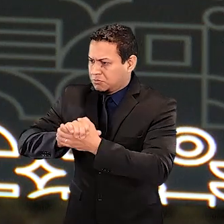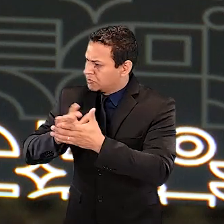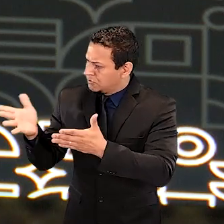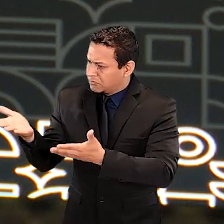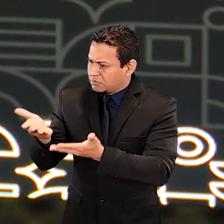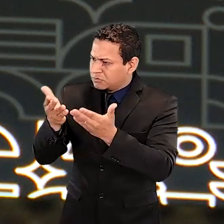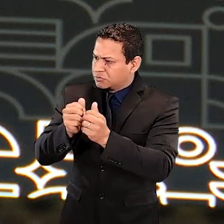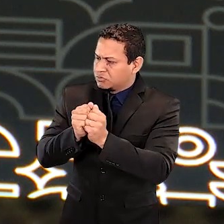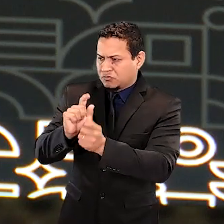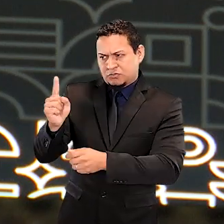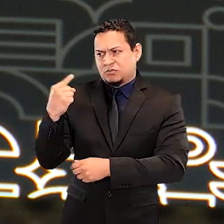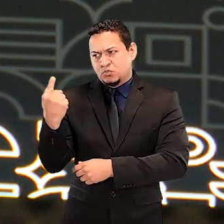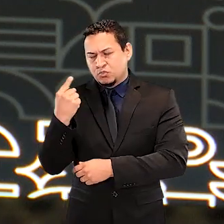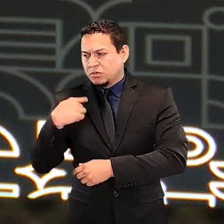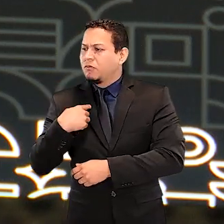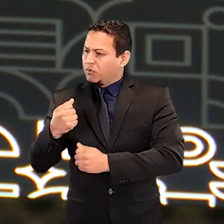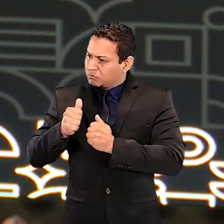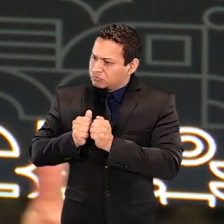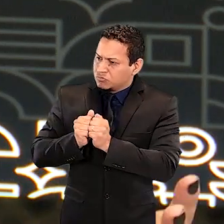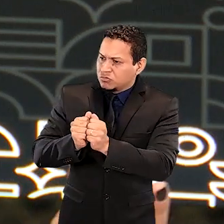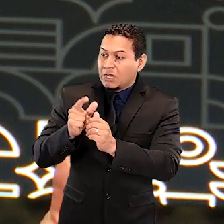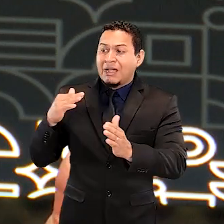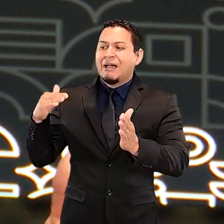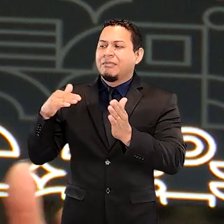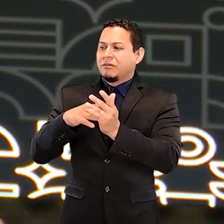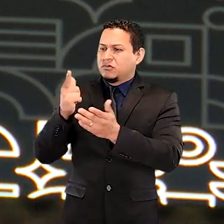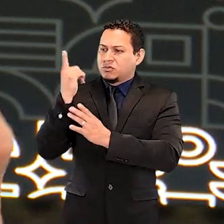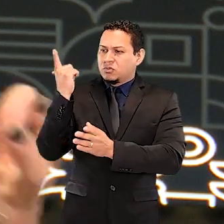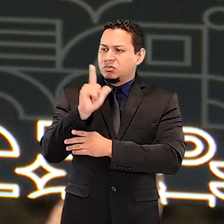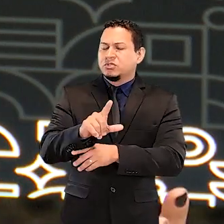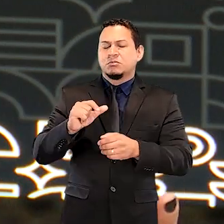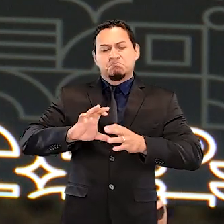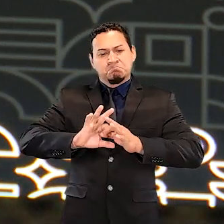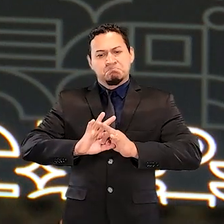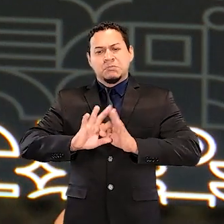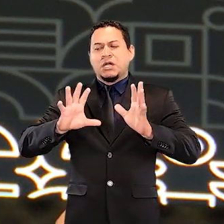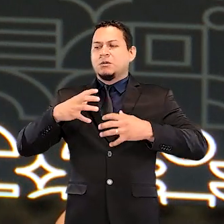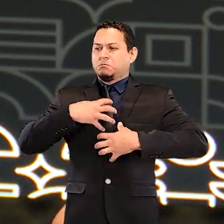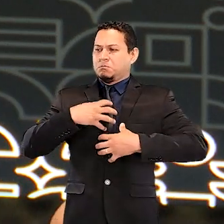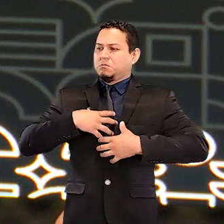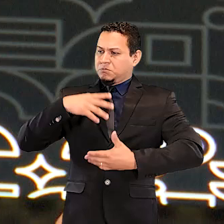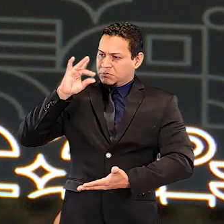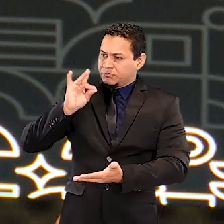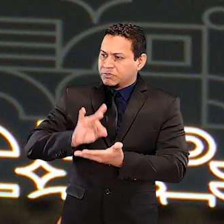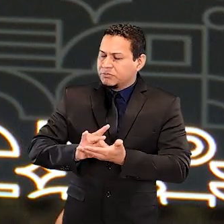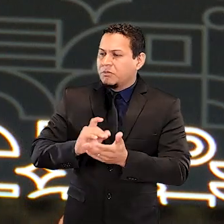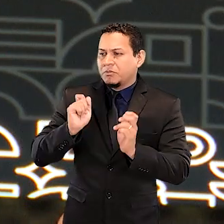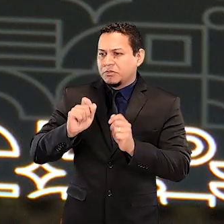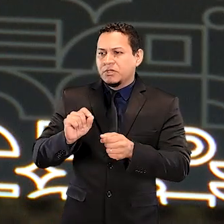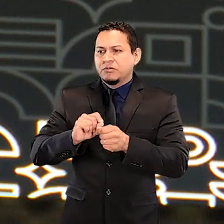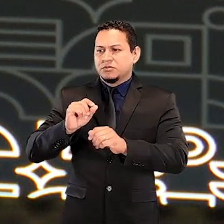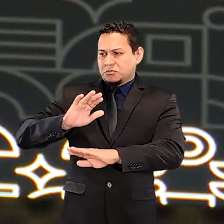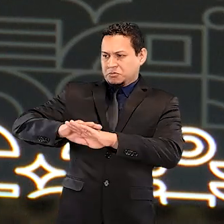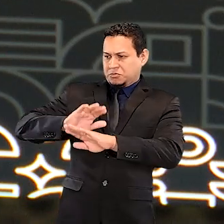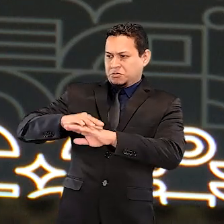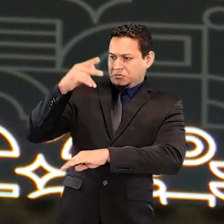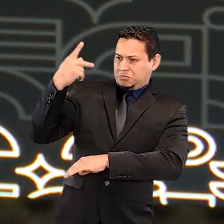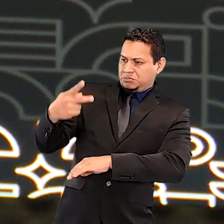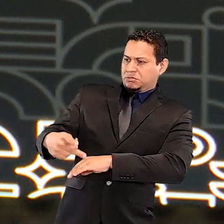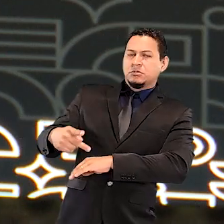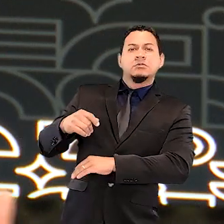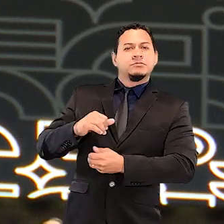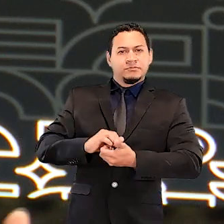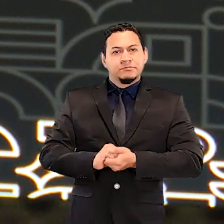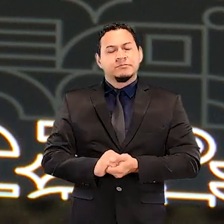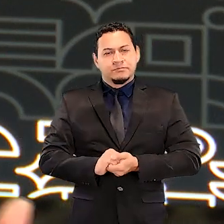sozinha e eu vou continuar aqui com você até você sair voando livre para conseguir, de fato,